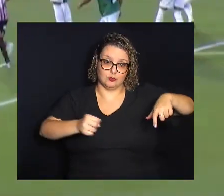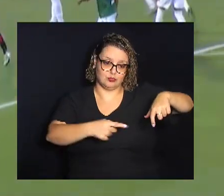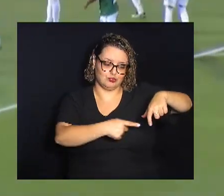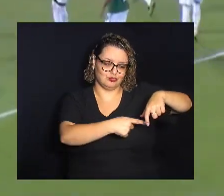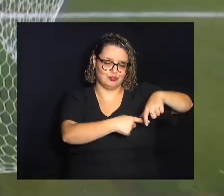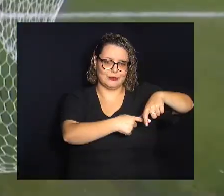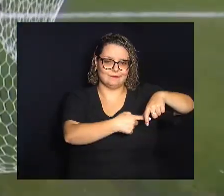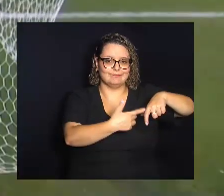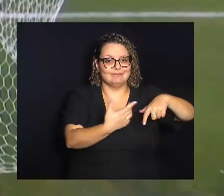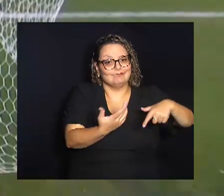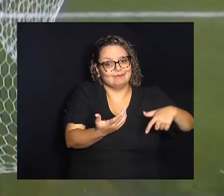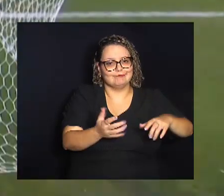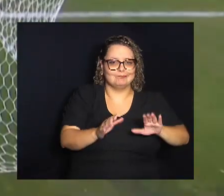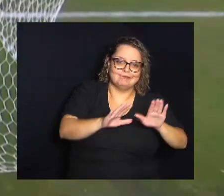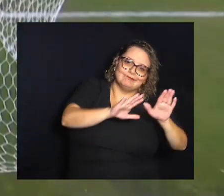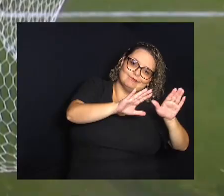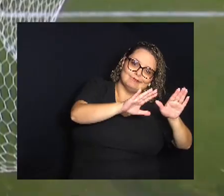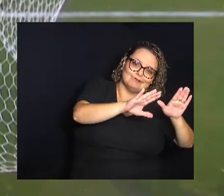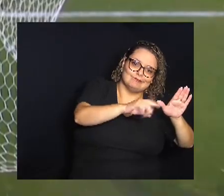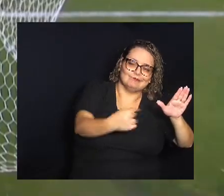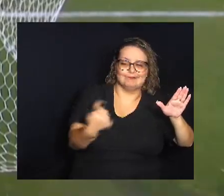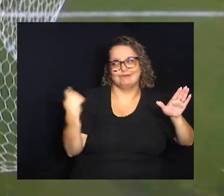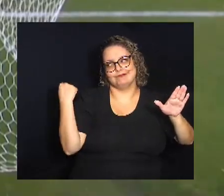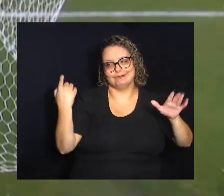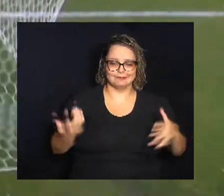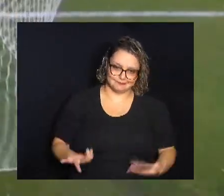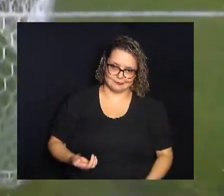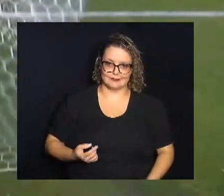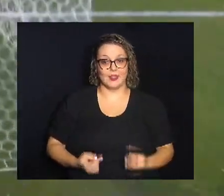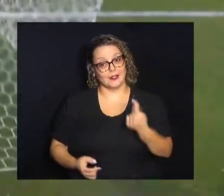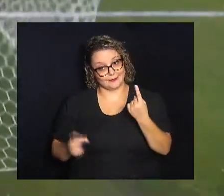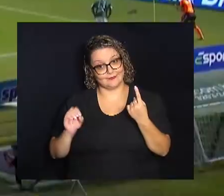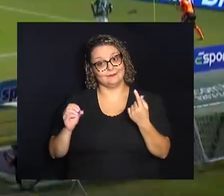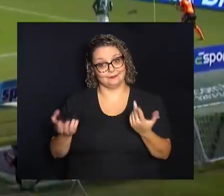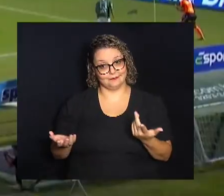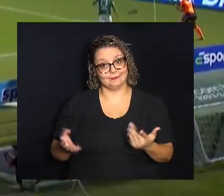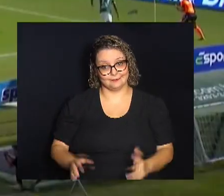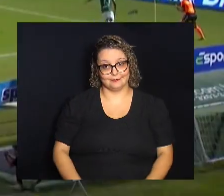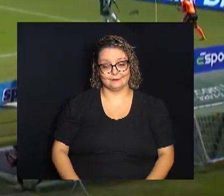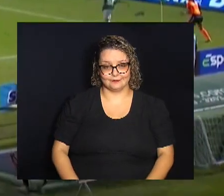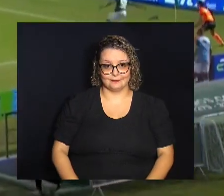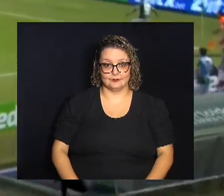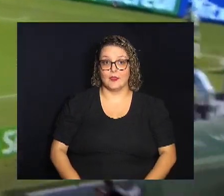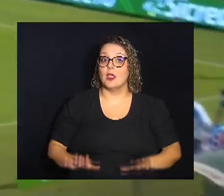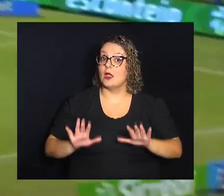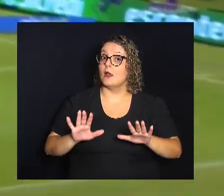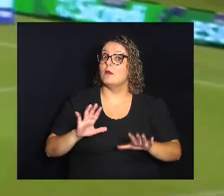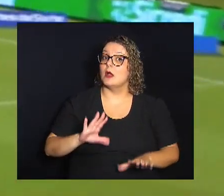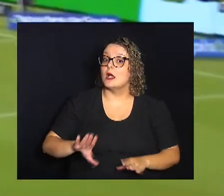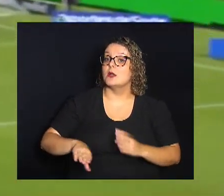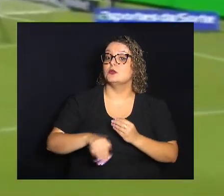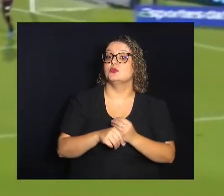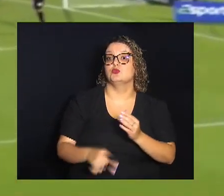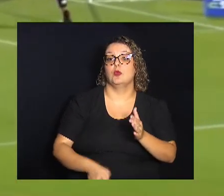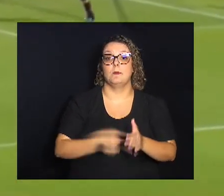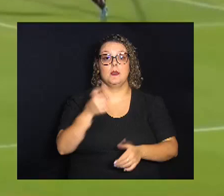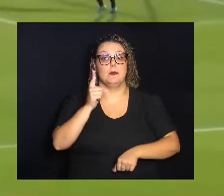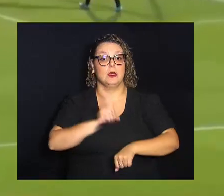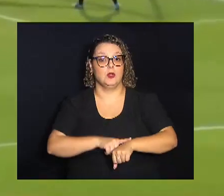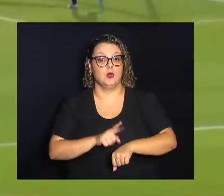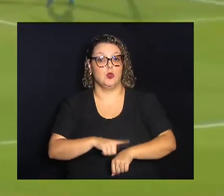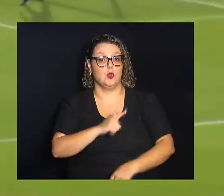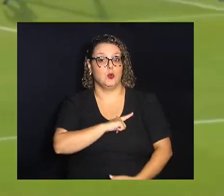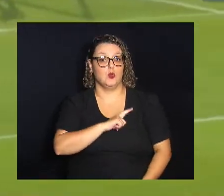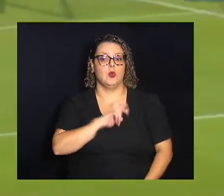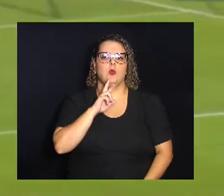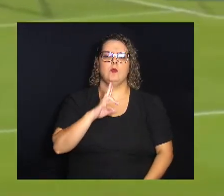mas deslocou Vladimir. 1-0 São Paulo. Só que nos acréscimos do primeiro tempo, o Guarani